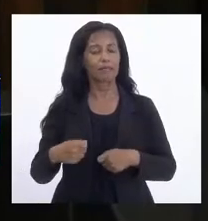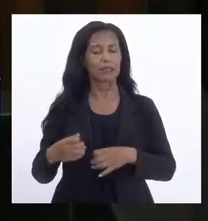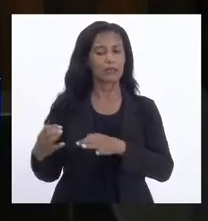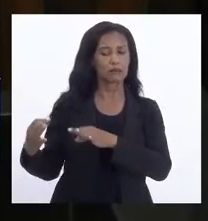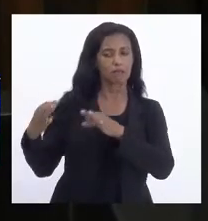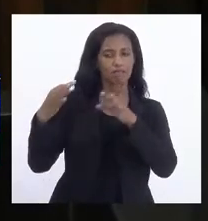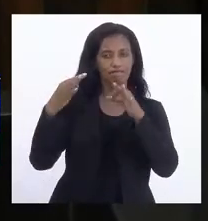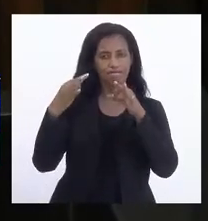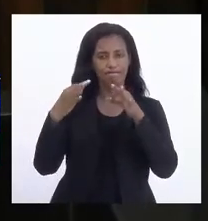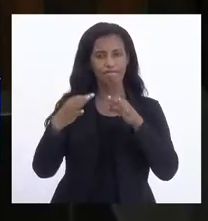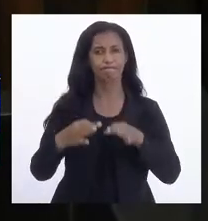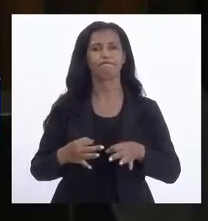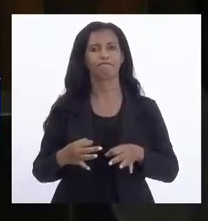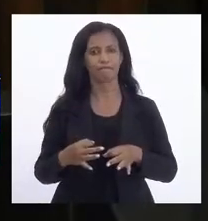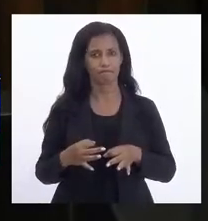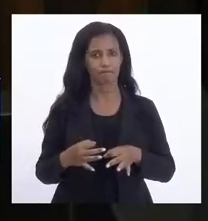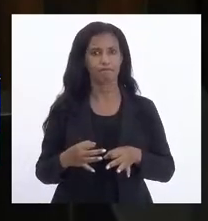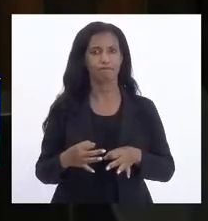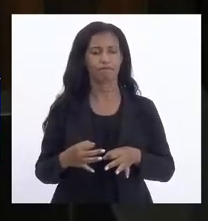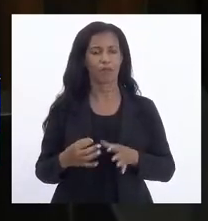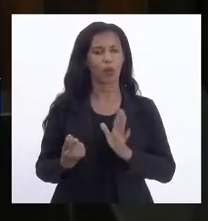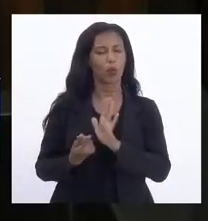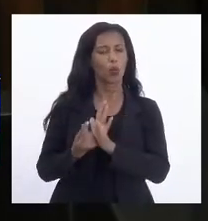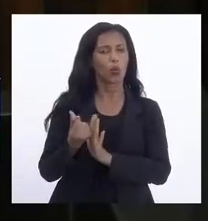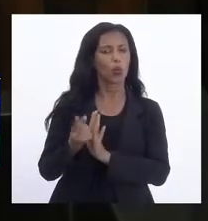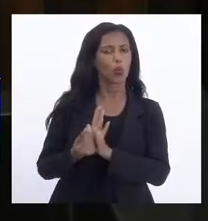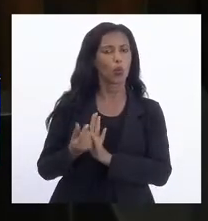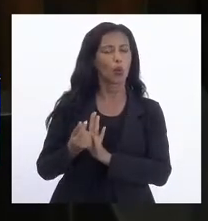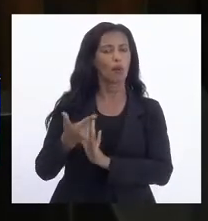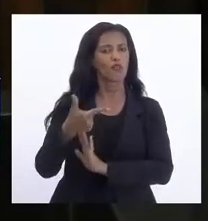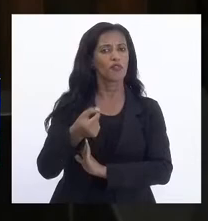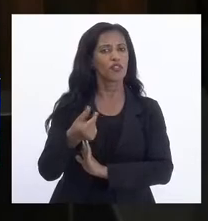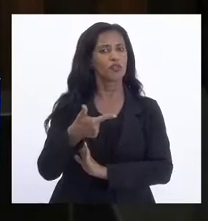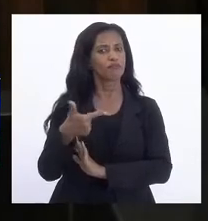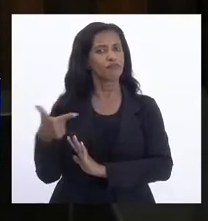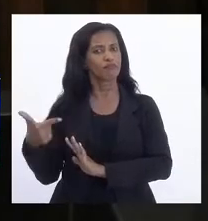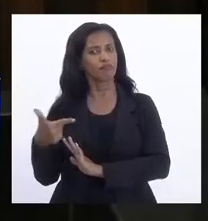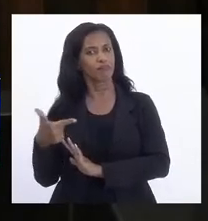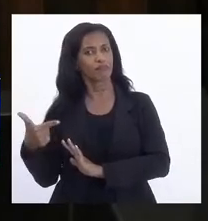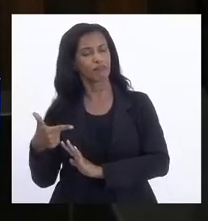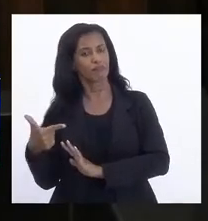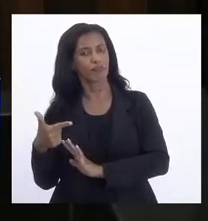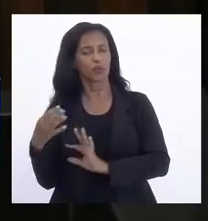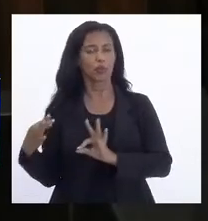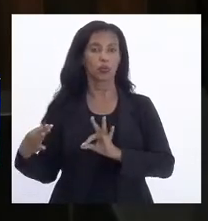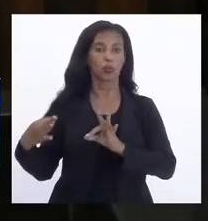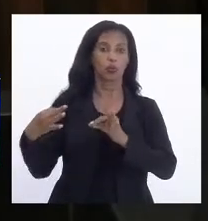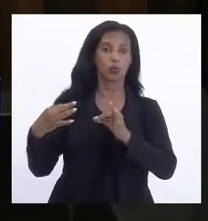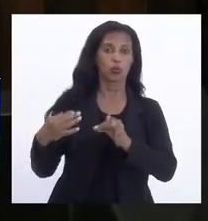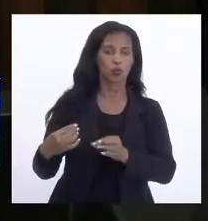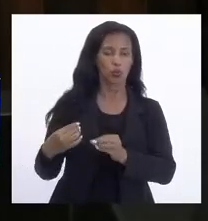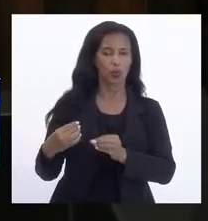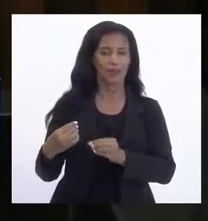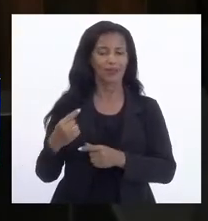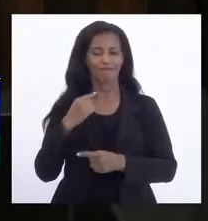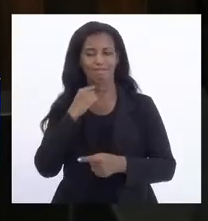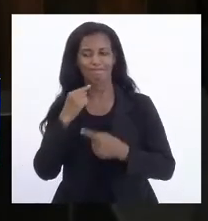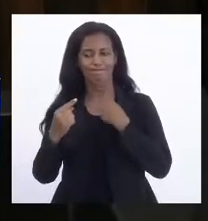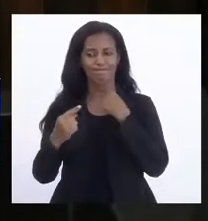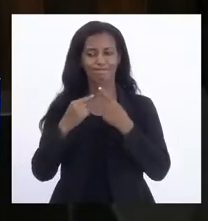mão num orçamento para 22 com todas essas incertezas